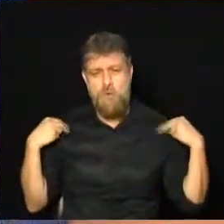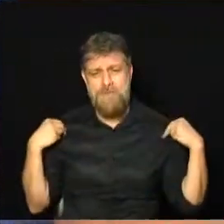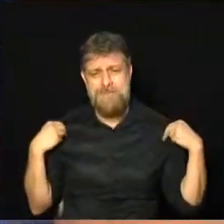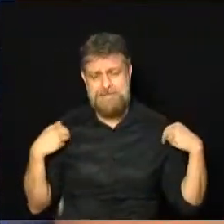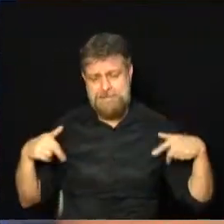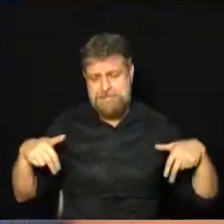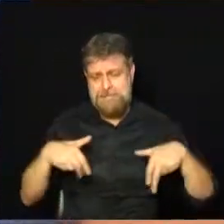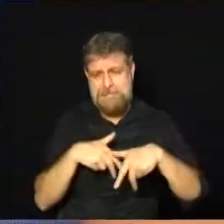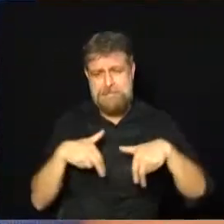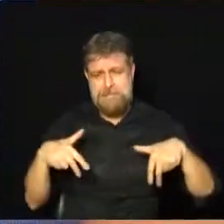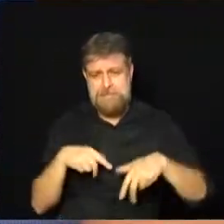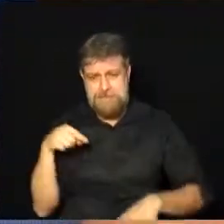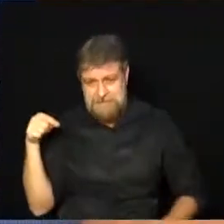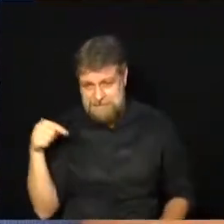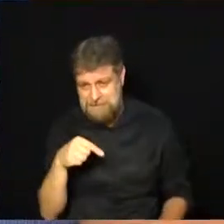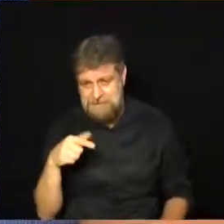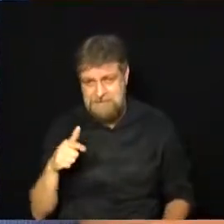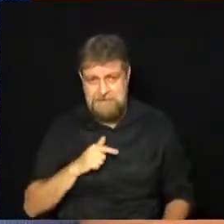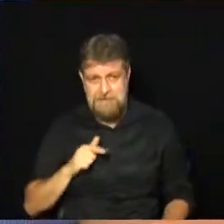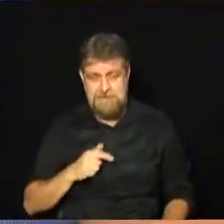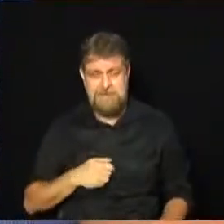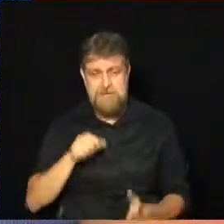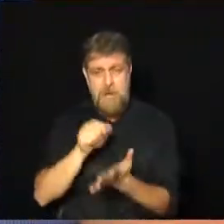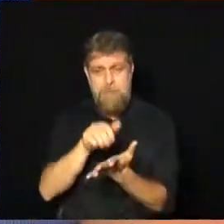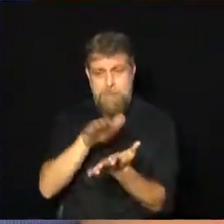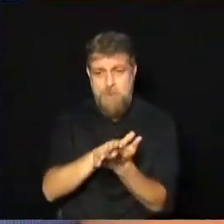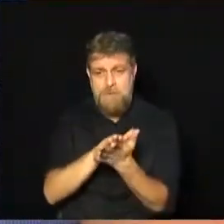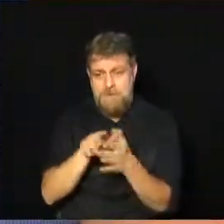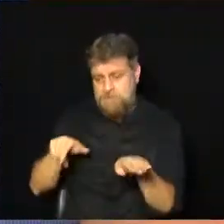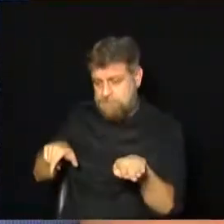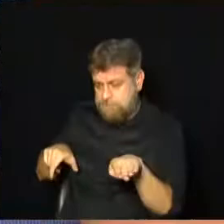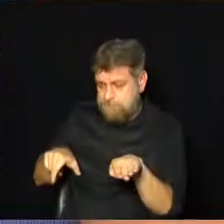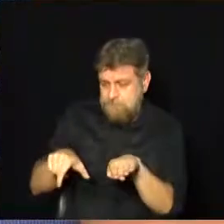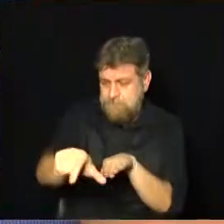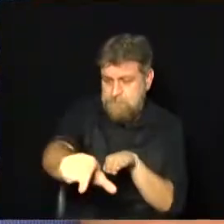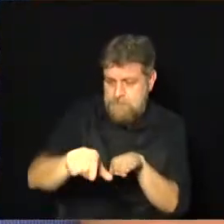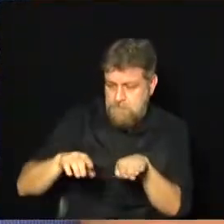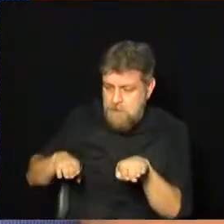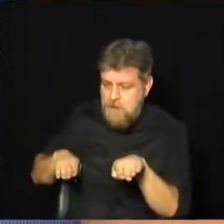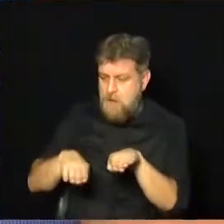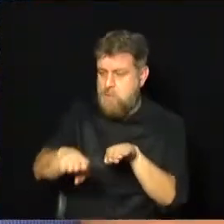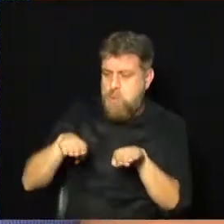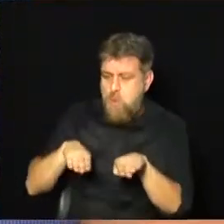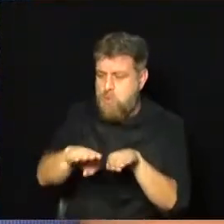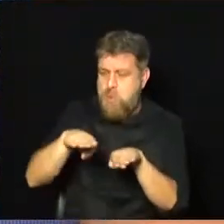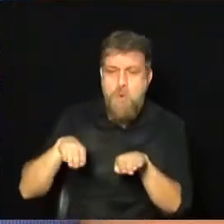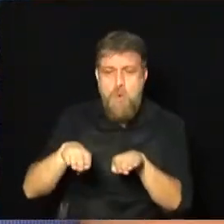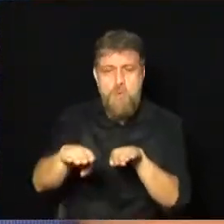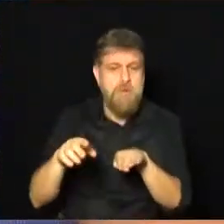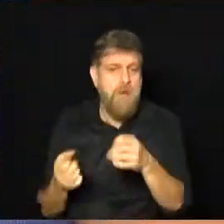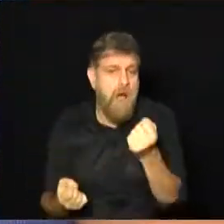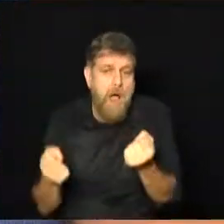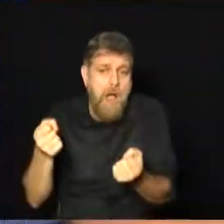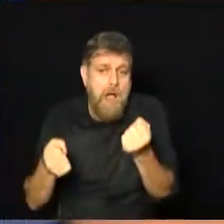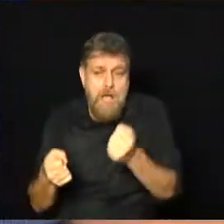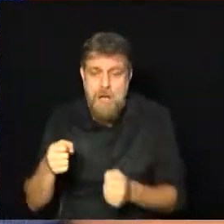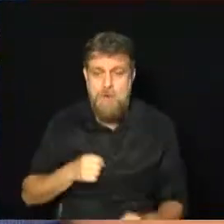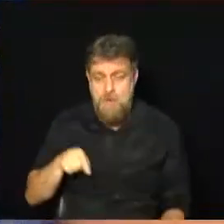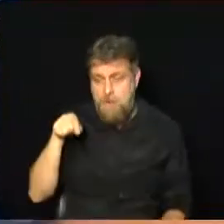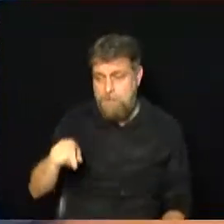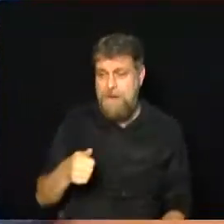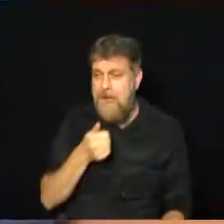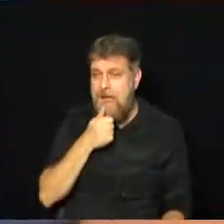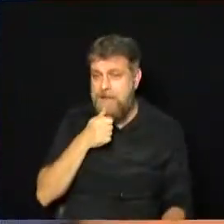de Campinas que tomaram multa por estar usando nesse período o corredor